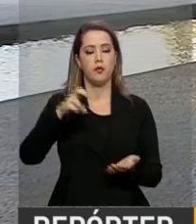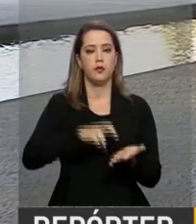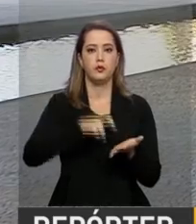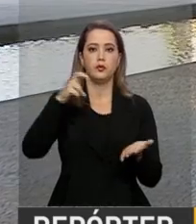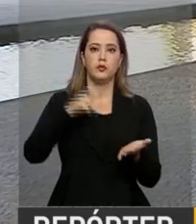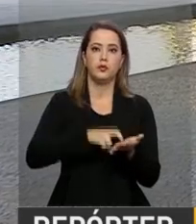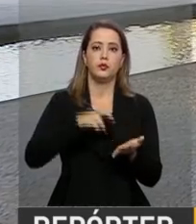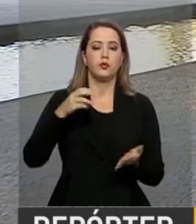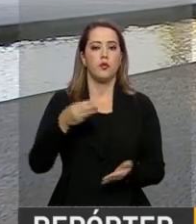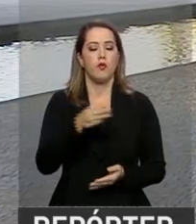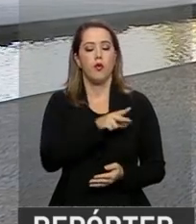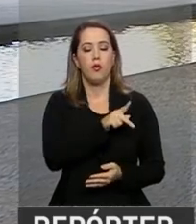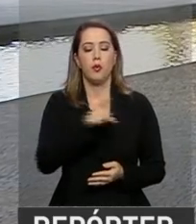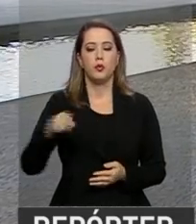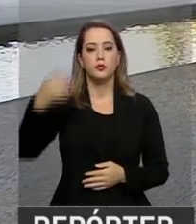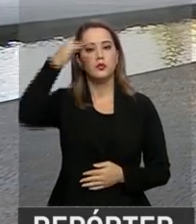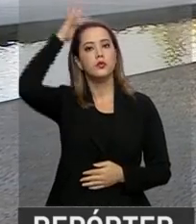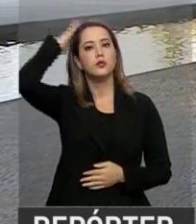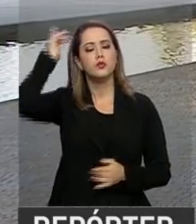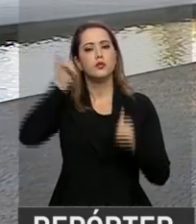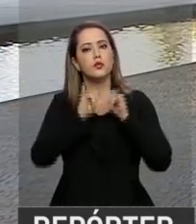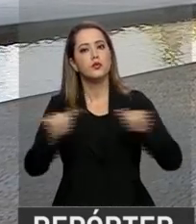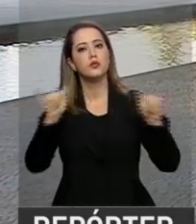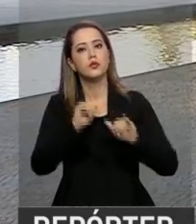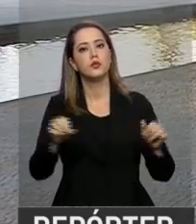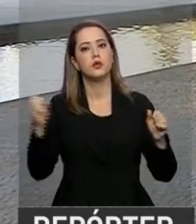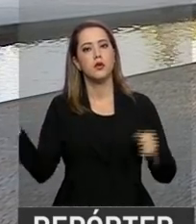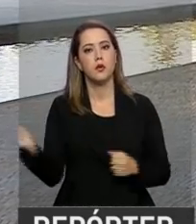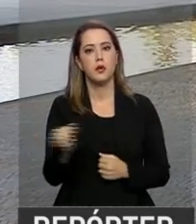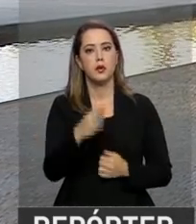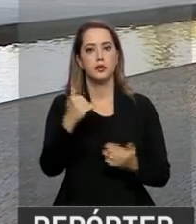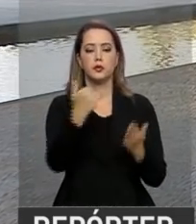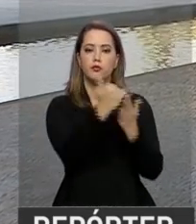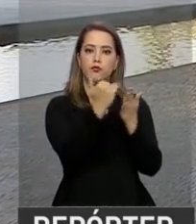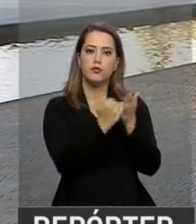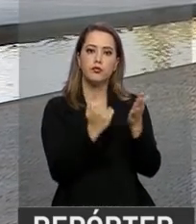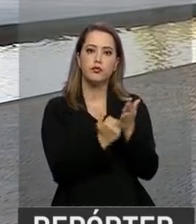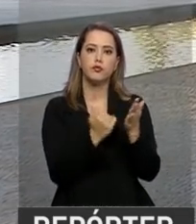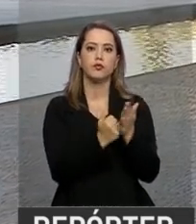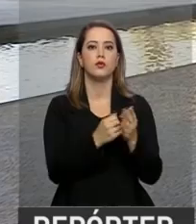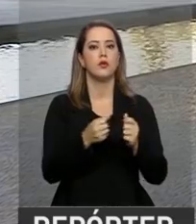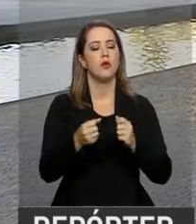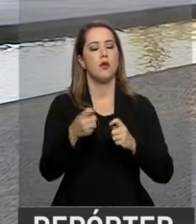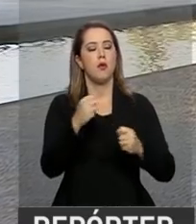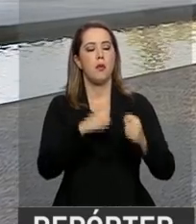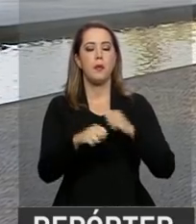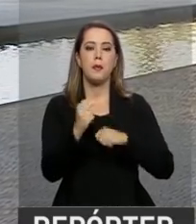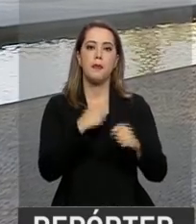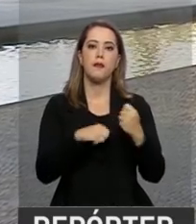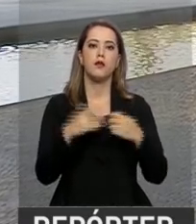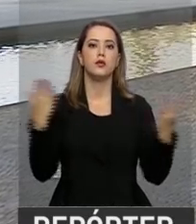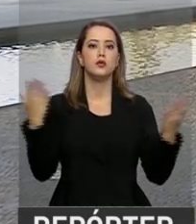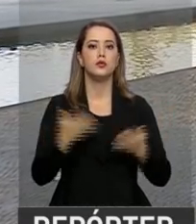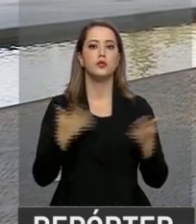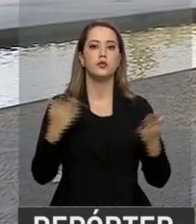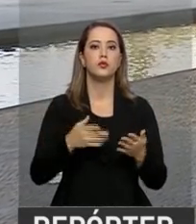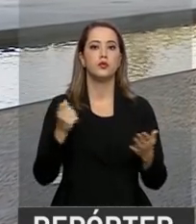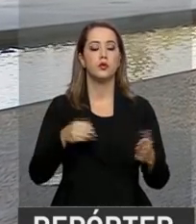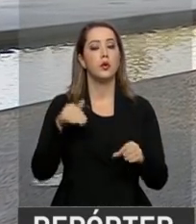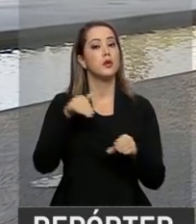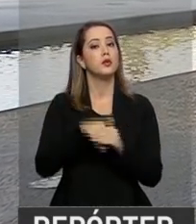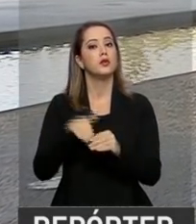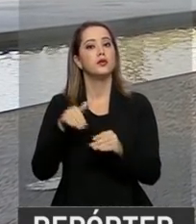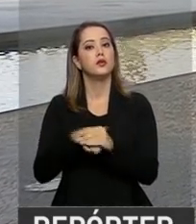interino, Michel Temer, anuncia novas medidas econômicas aqui no Palácio do Planalto. E hoje deve ser votada a nova